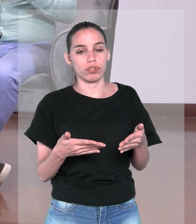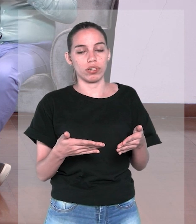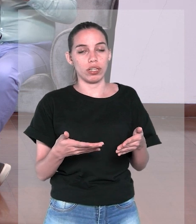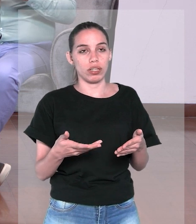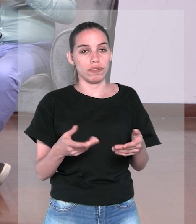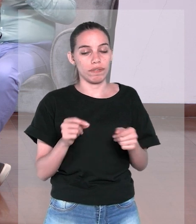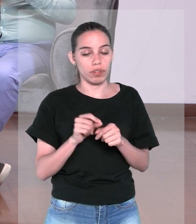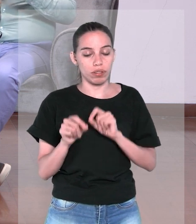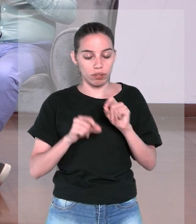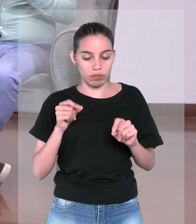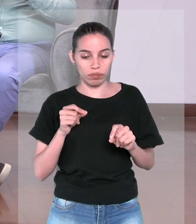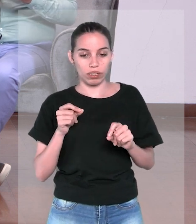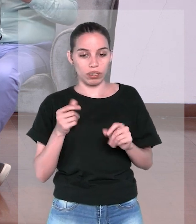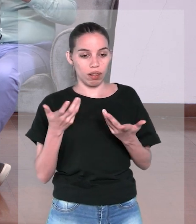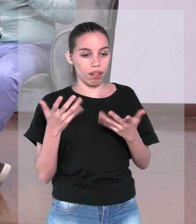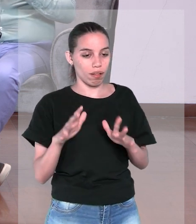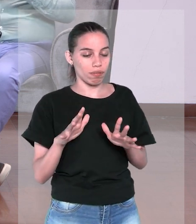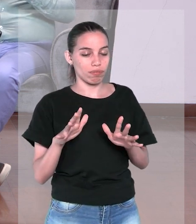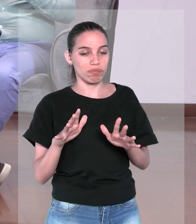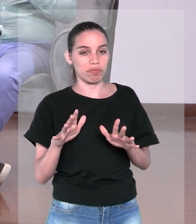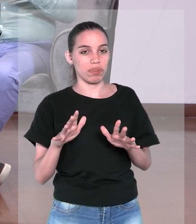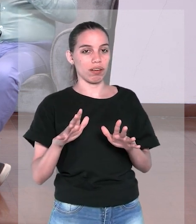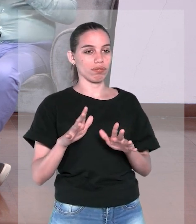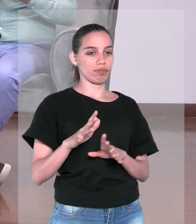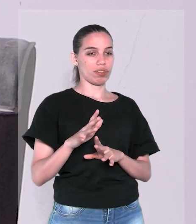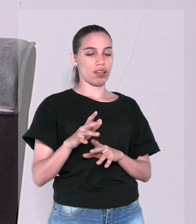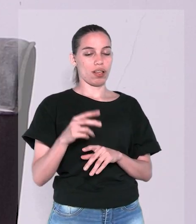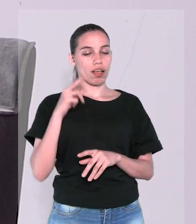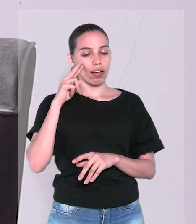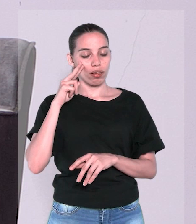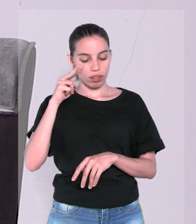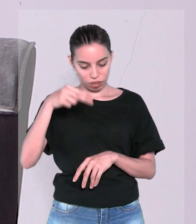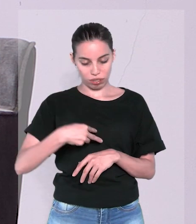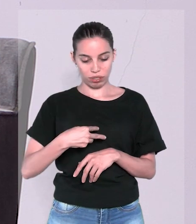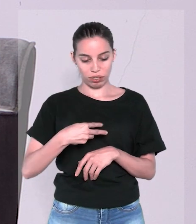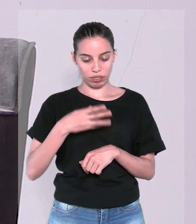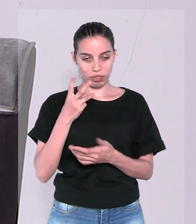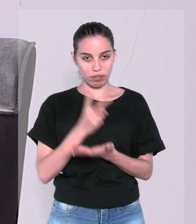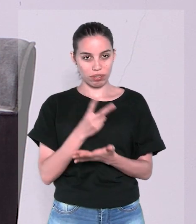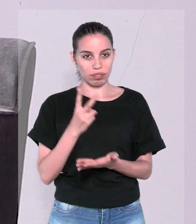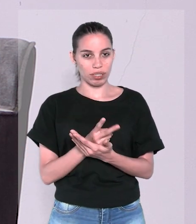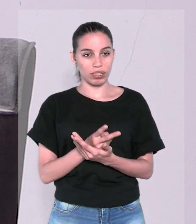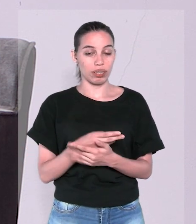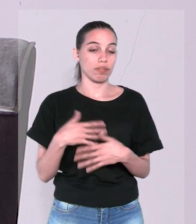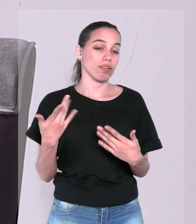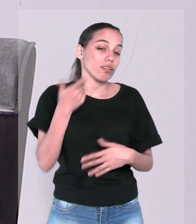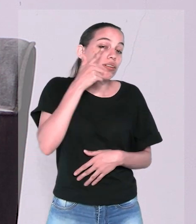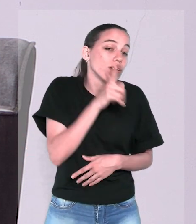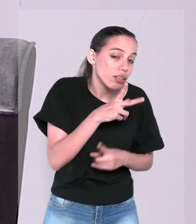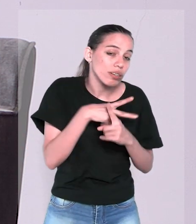não consigo, então eu me sinto fracassado, eu me sinto impotente, eu me sinto incapaz, e uma